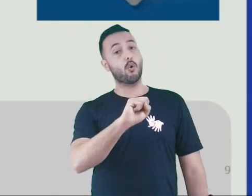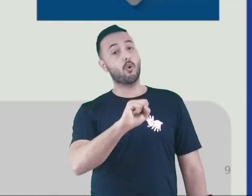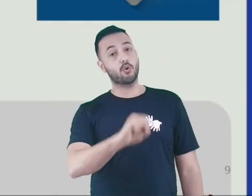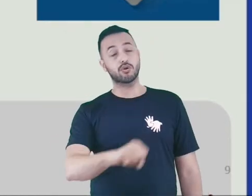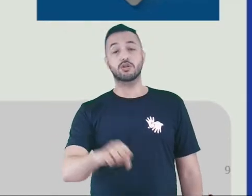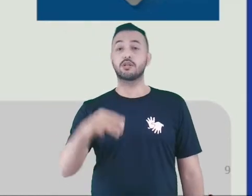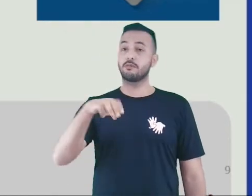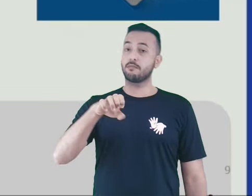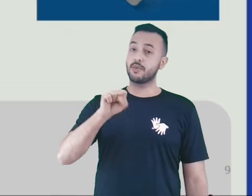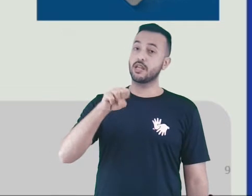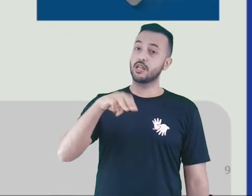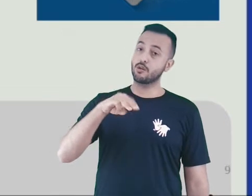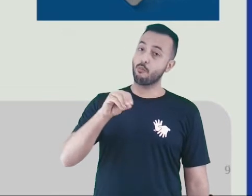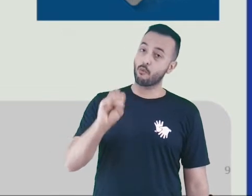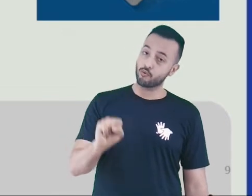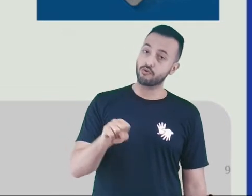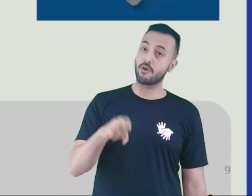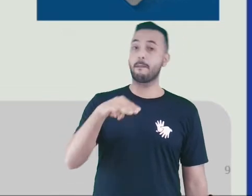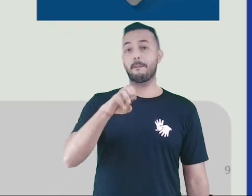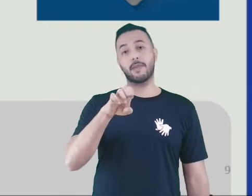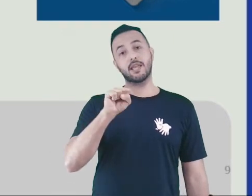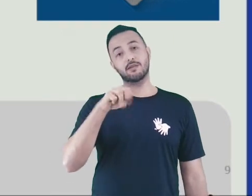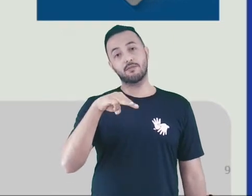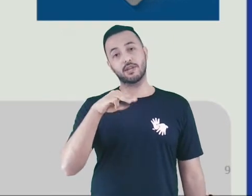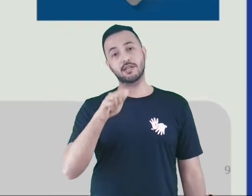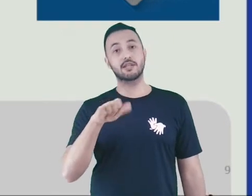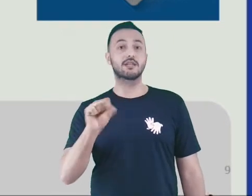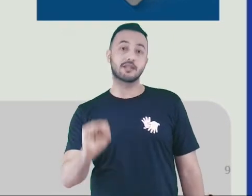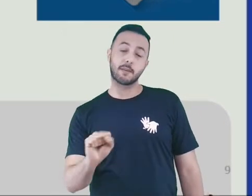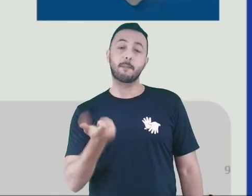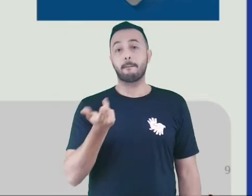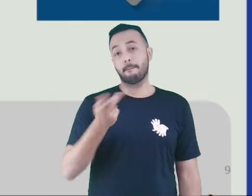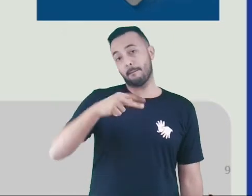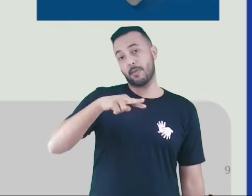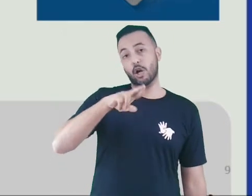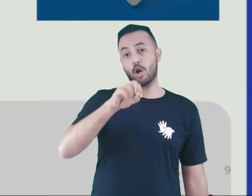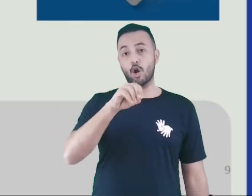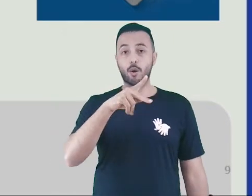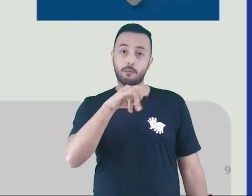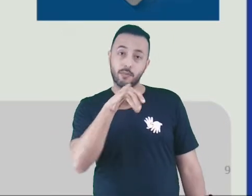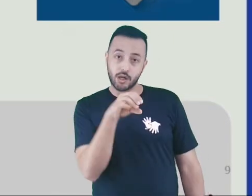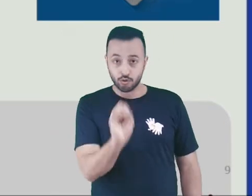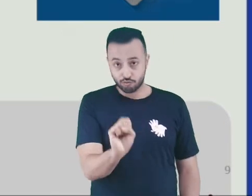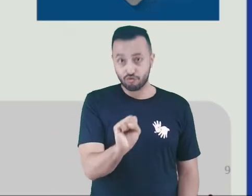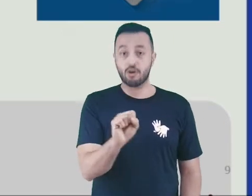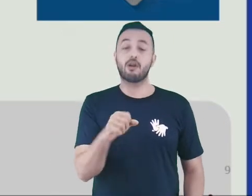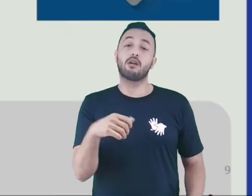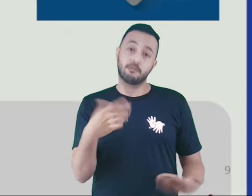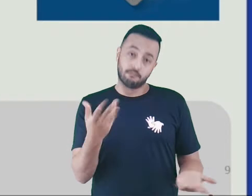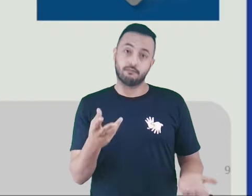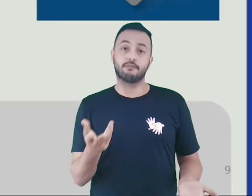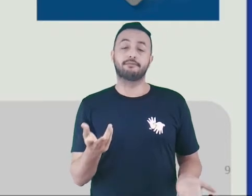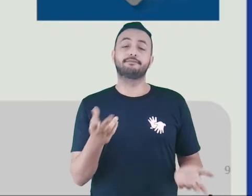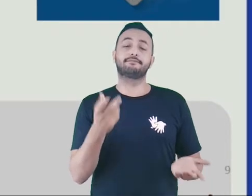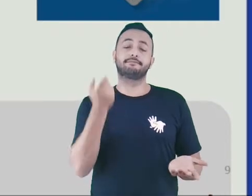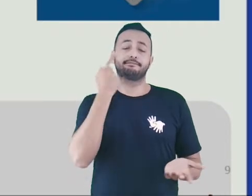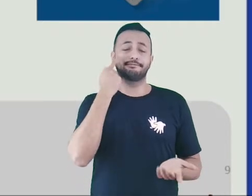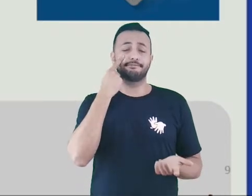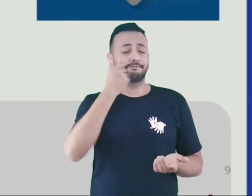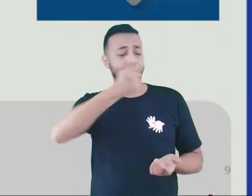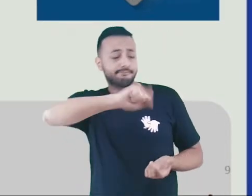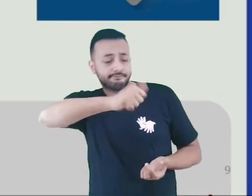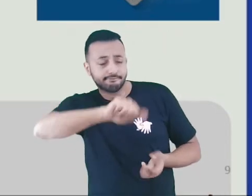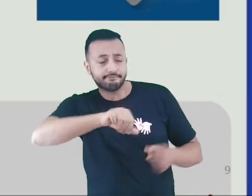mesmo, mesmas, próprio, próprias. Então, vamos analisar a seguinte